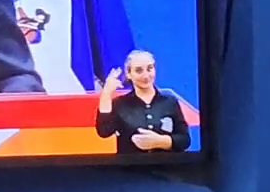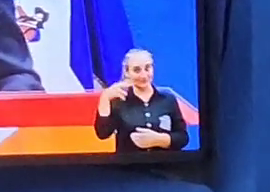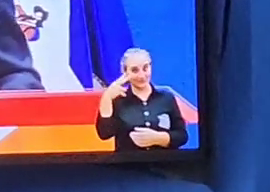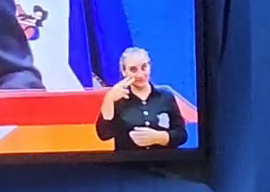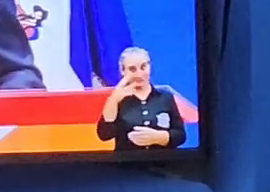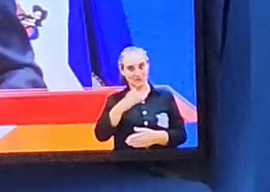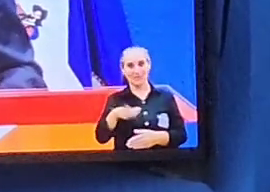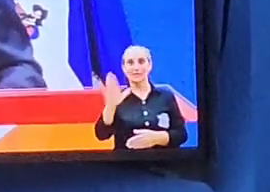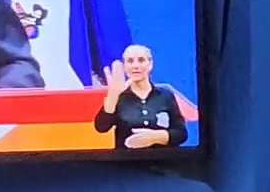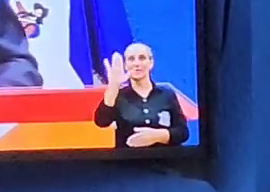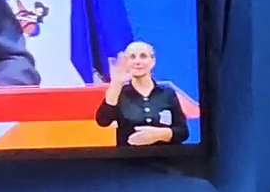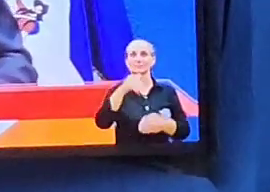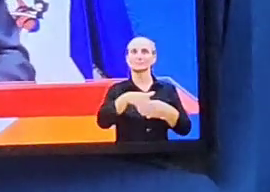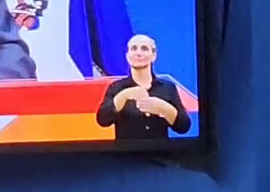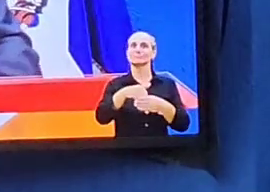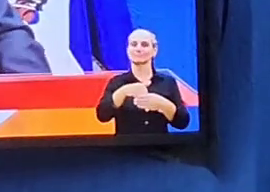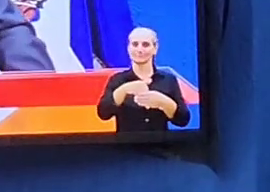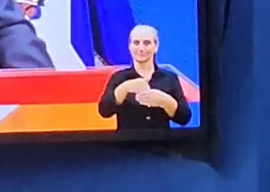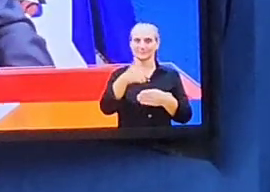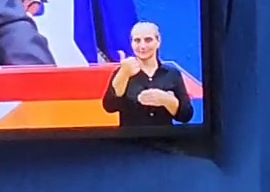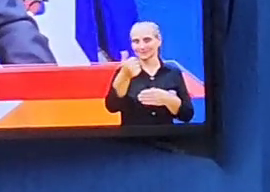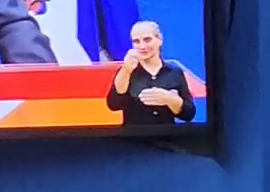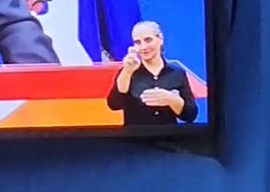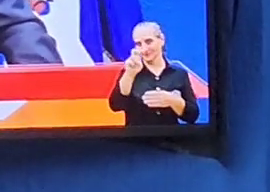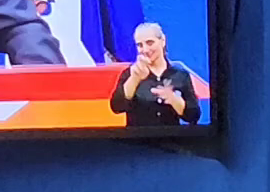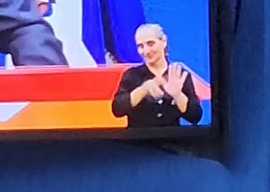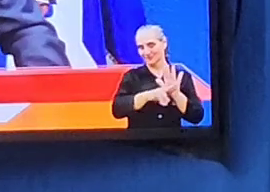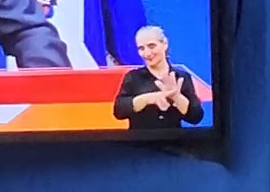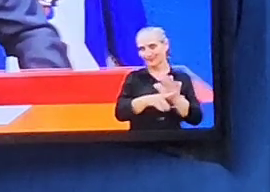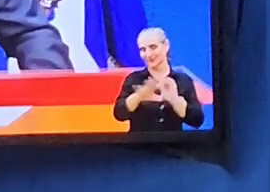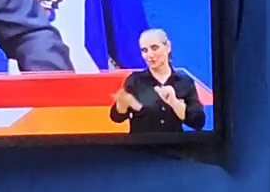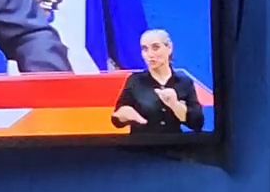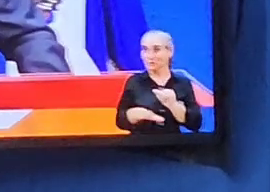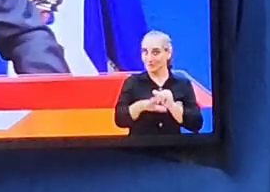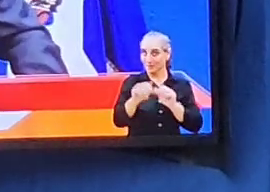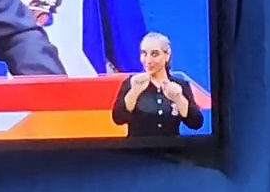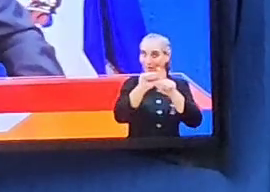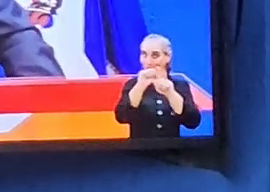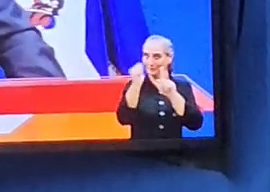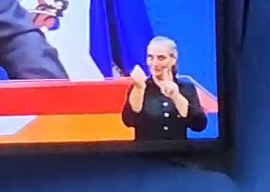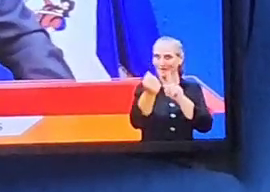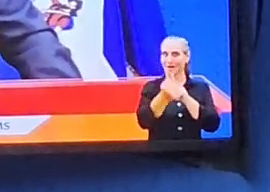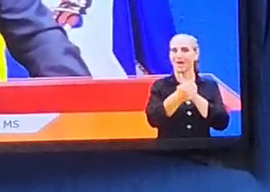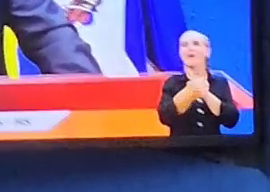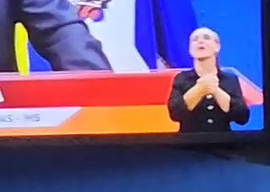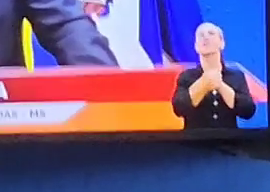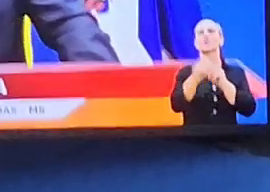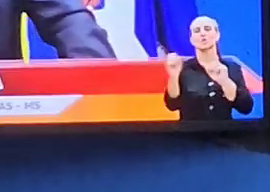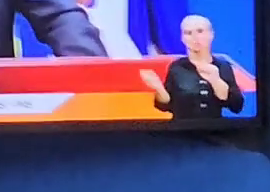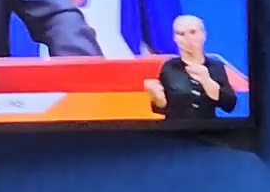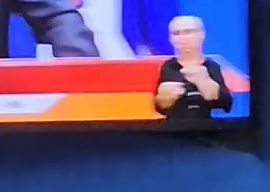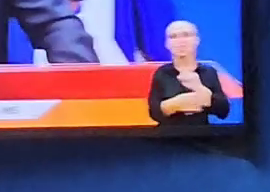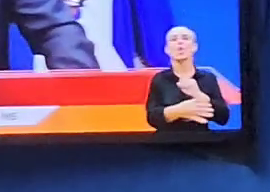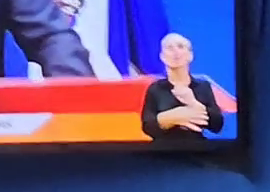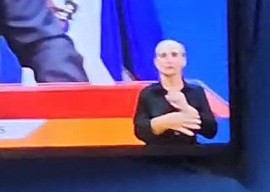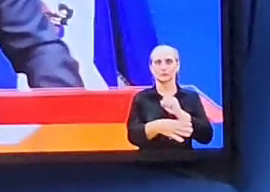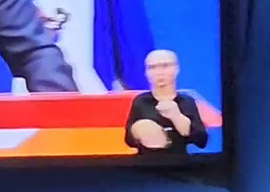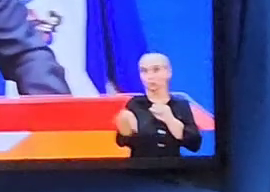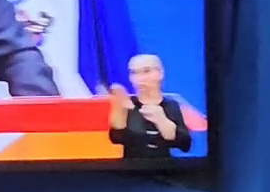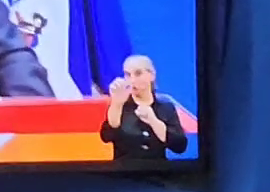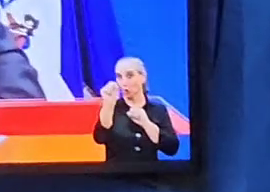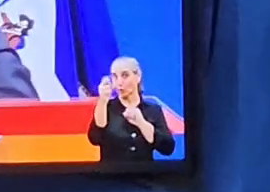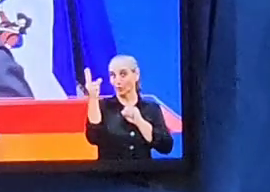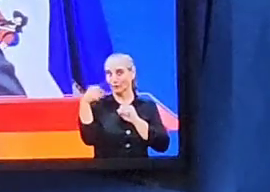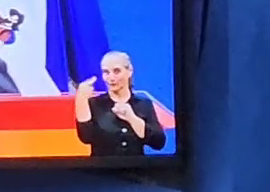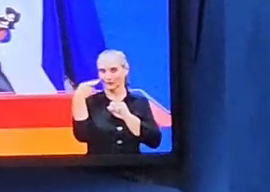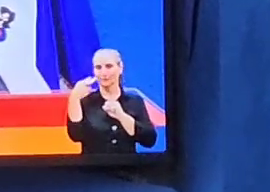eleitos. São 15 representantes da sociedade, realmente uma renovação de 8 vereadores,